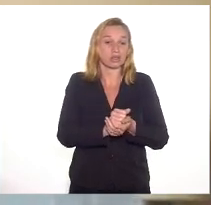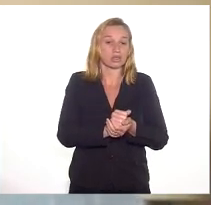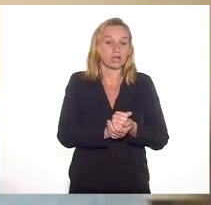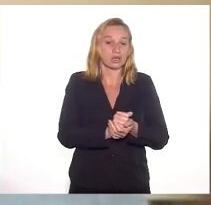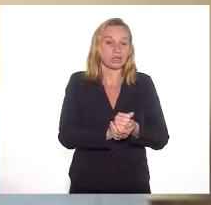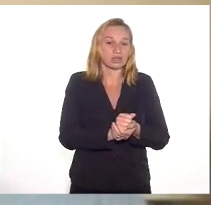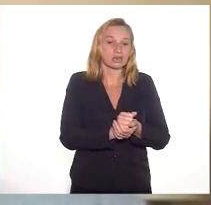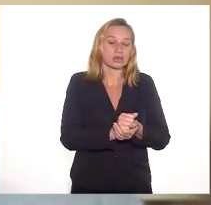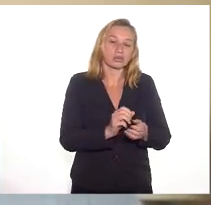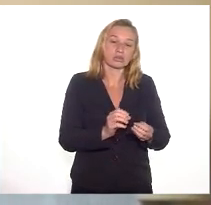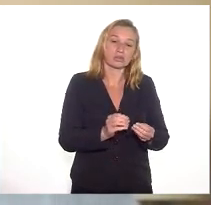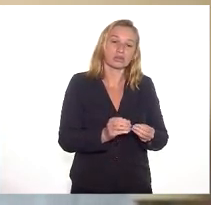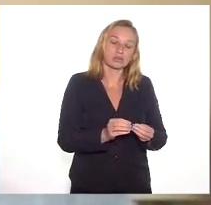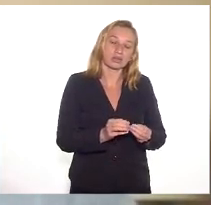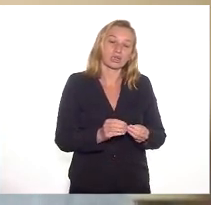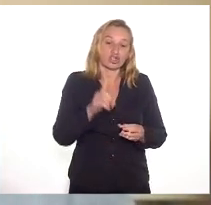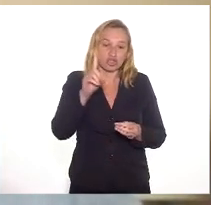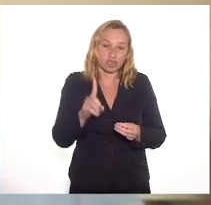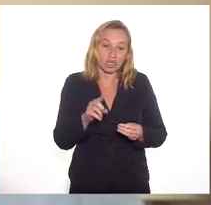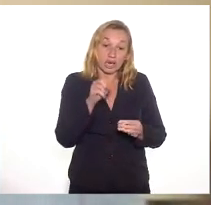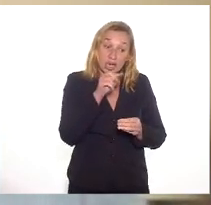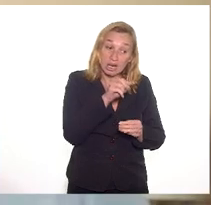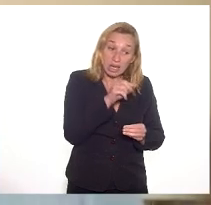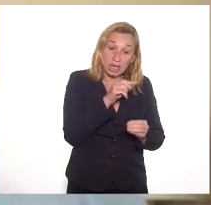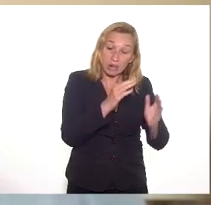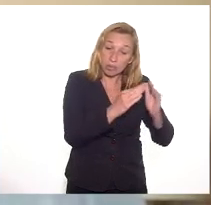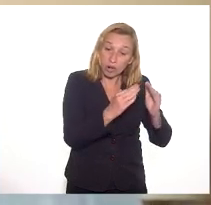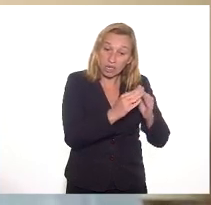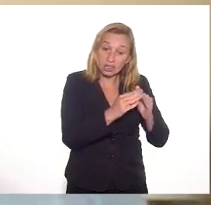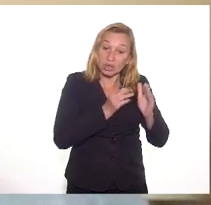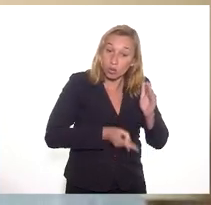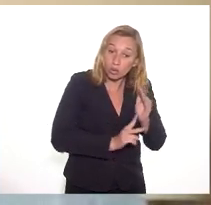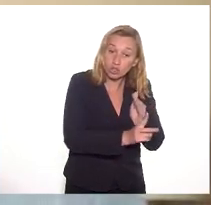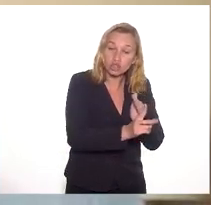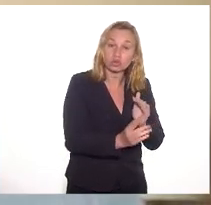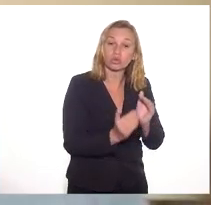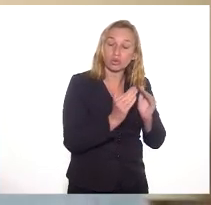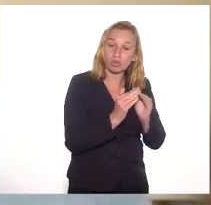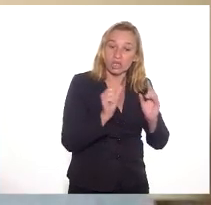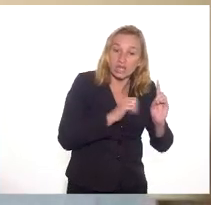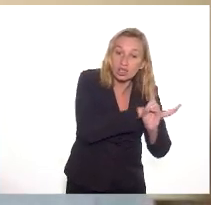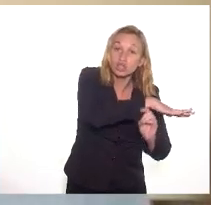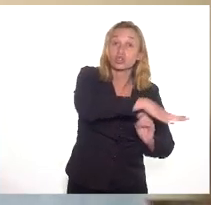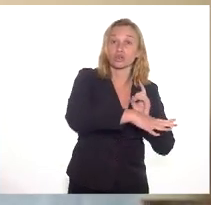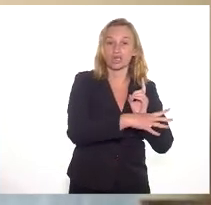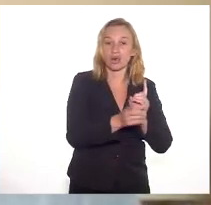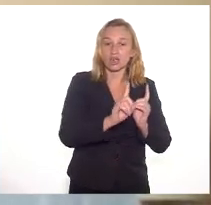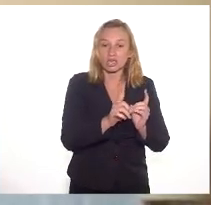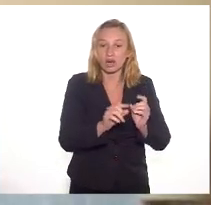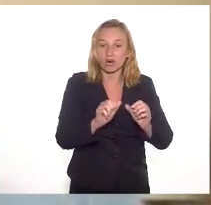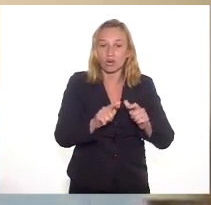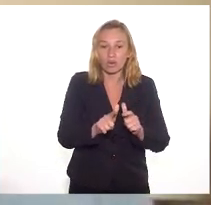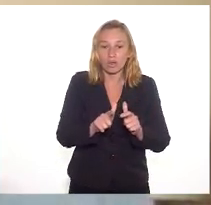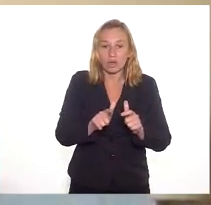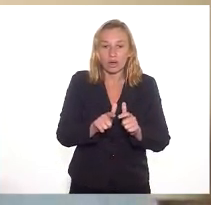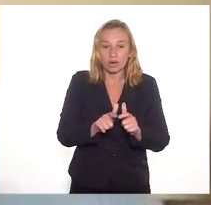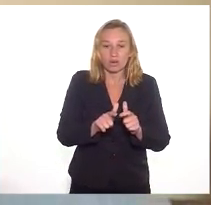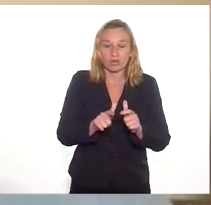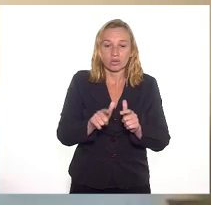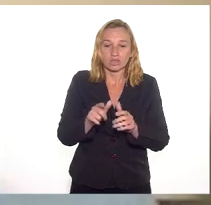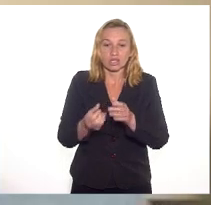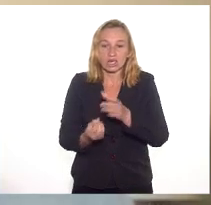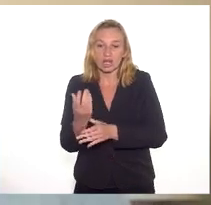garantir que aquela titulação vai fazer com que aquela moradia permaneça como moradia social e não abrindo espaço para que se dê